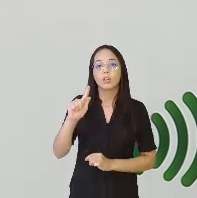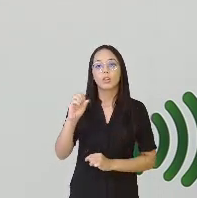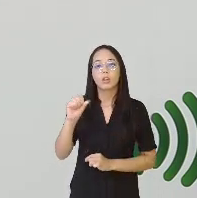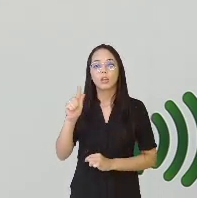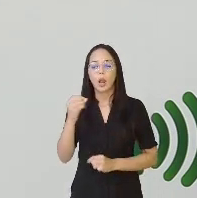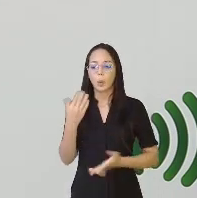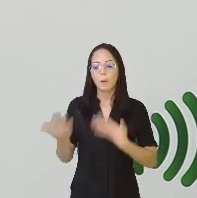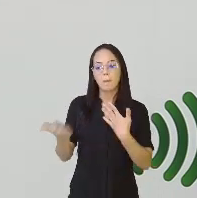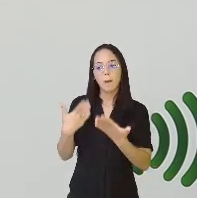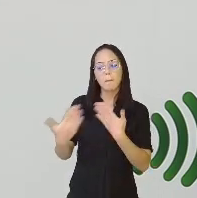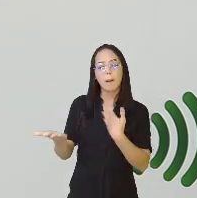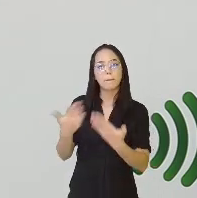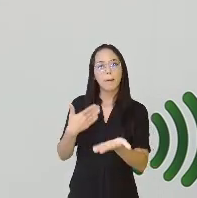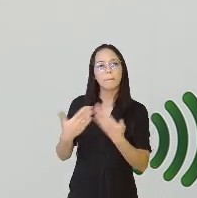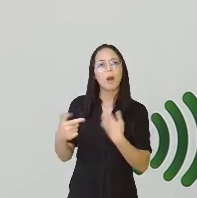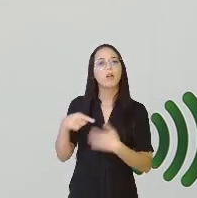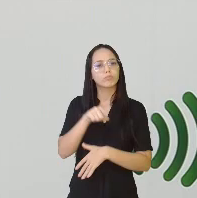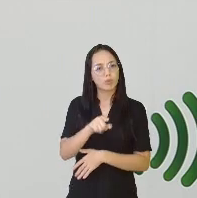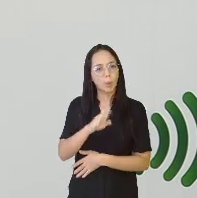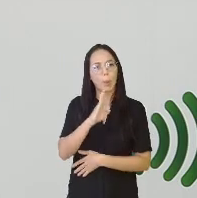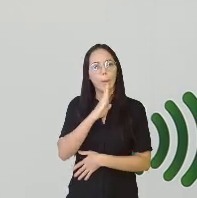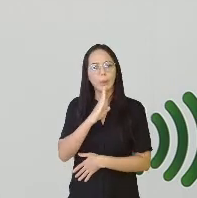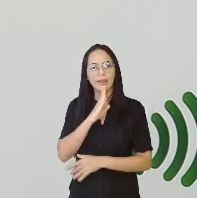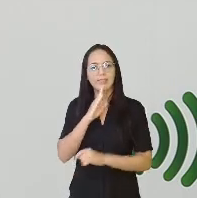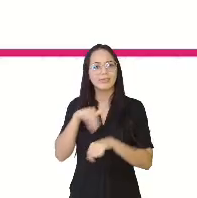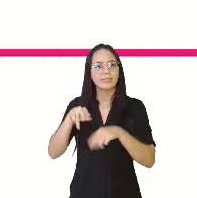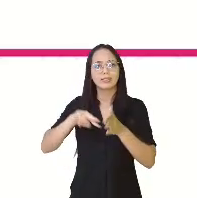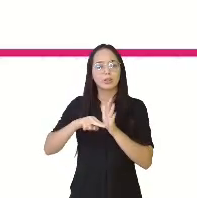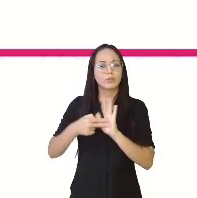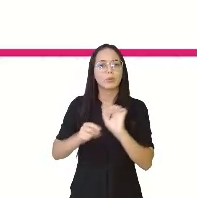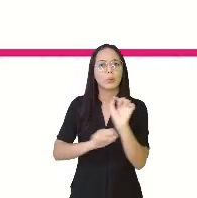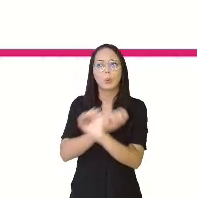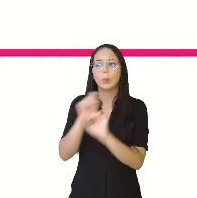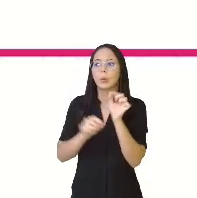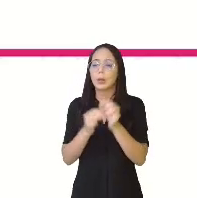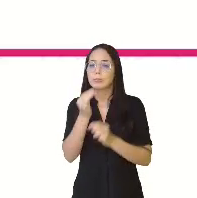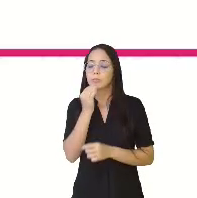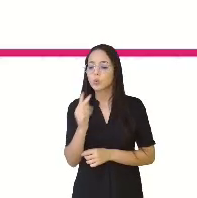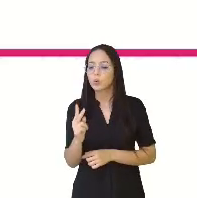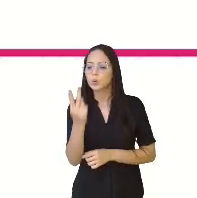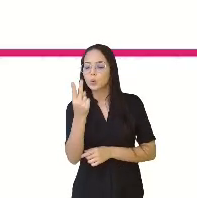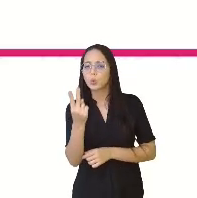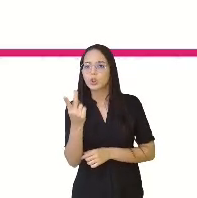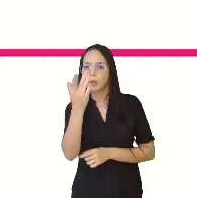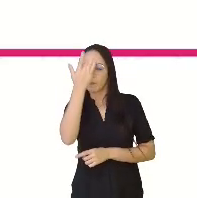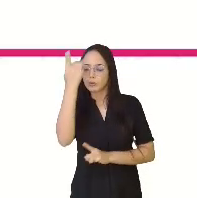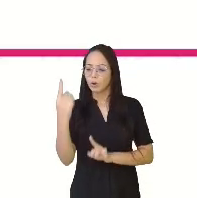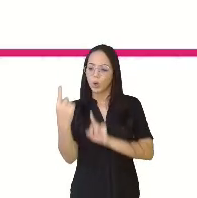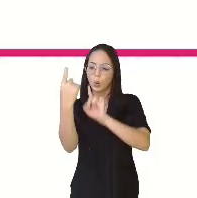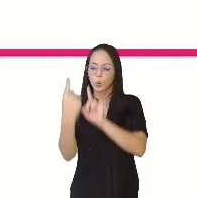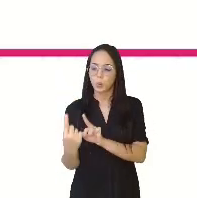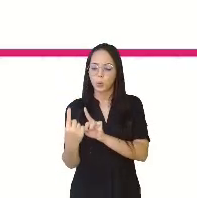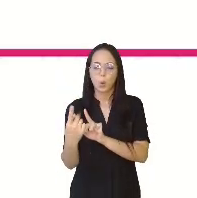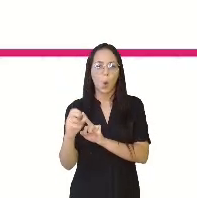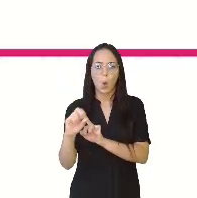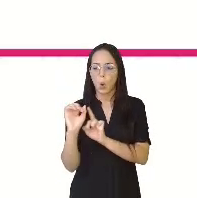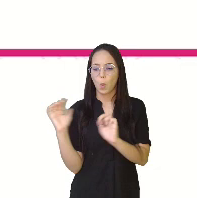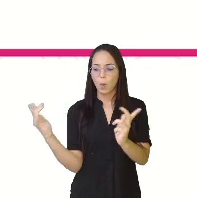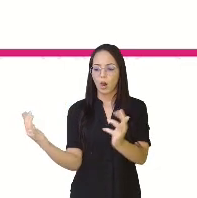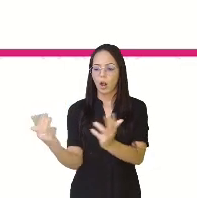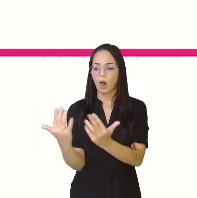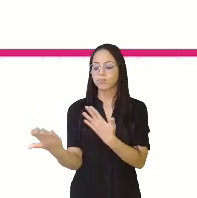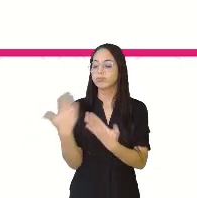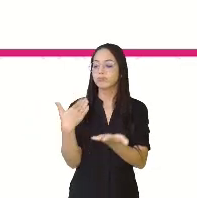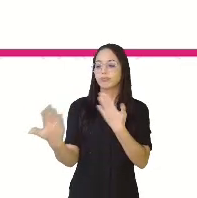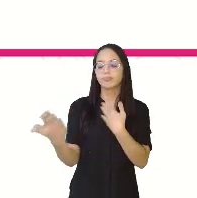palavra com certeza você conhece. O que é um diálogo? É a fala entre duas ou mais personagens. Então, quando tem um conversando com o